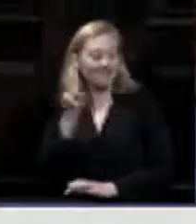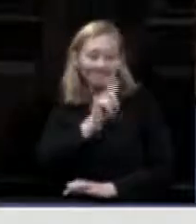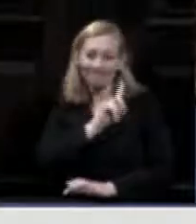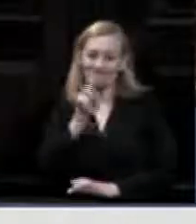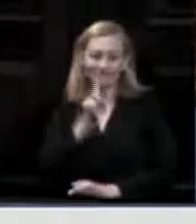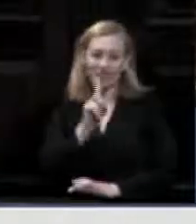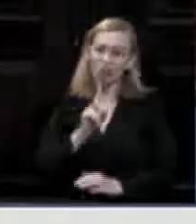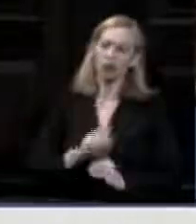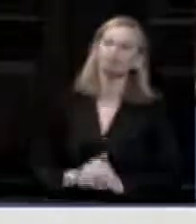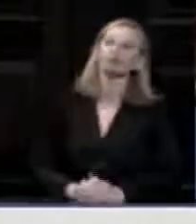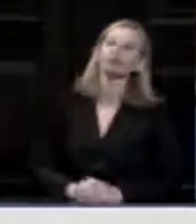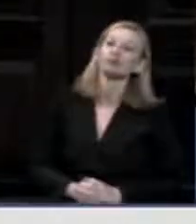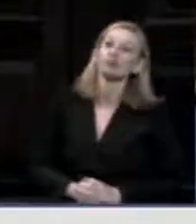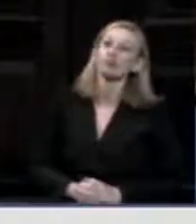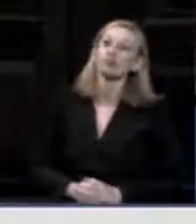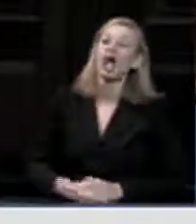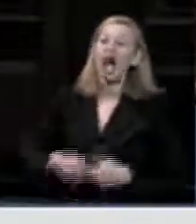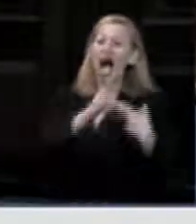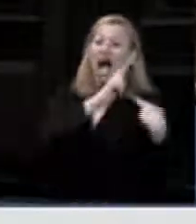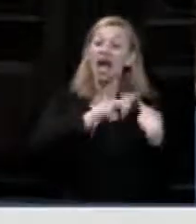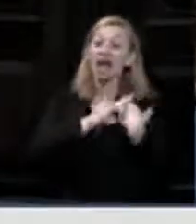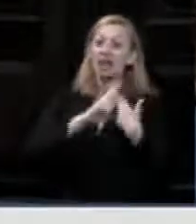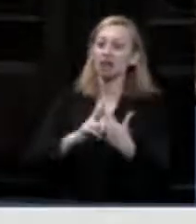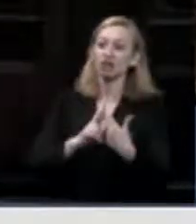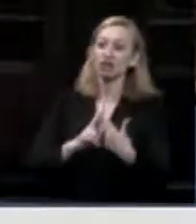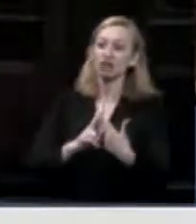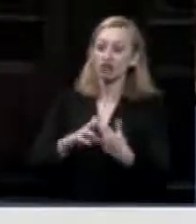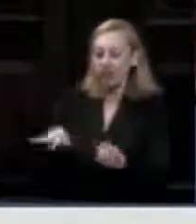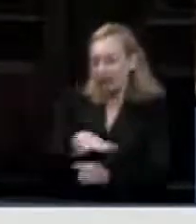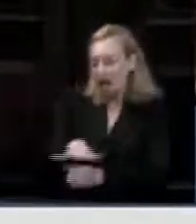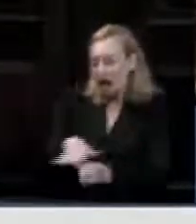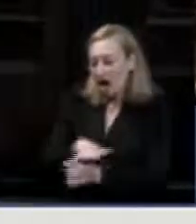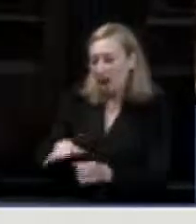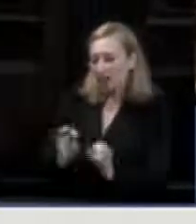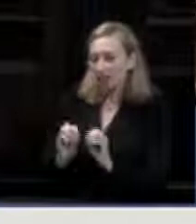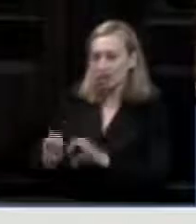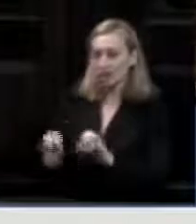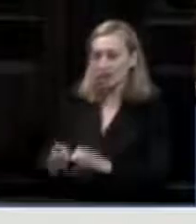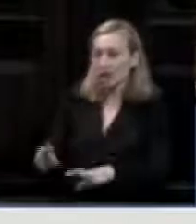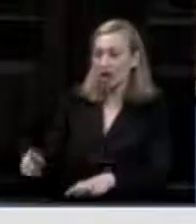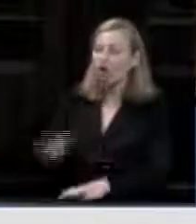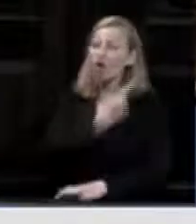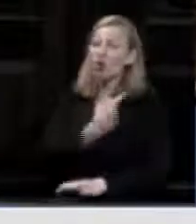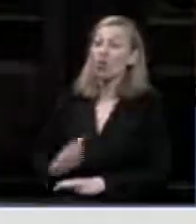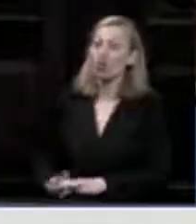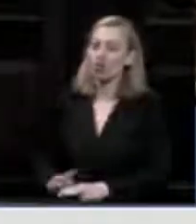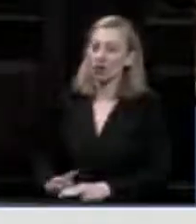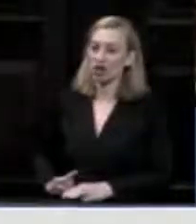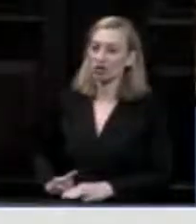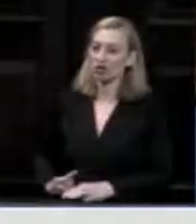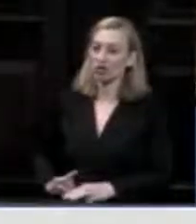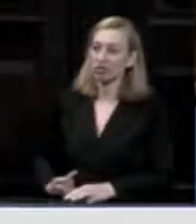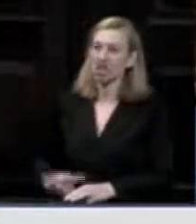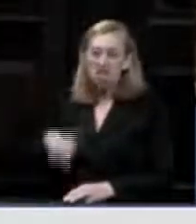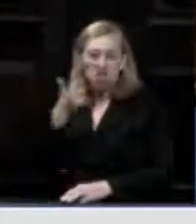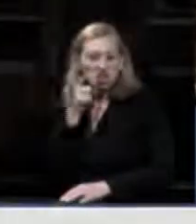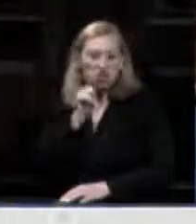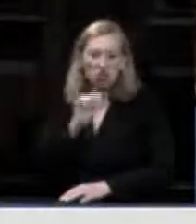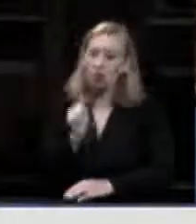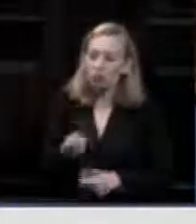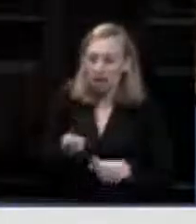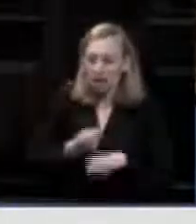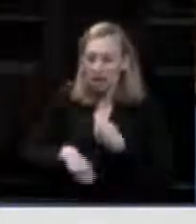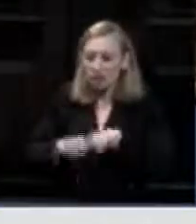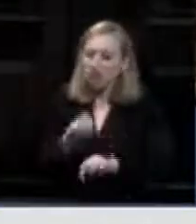panos quentes na responsabilidade de um governo que não consegue investir o mínimo orçamentário